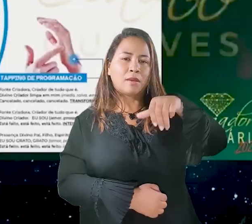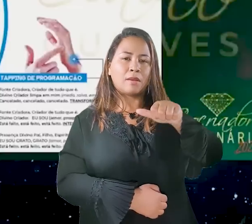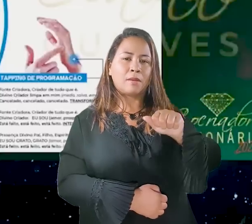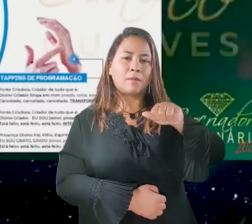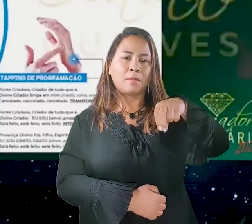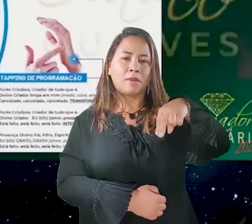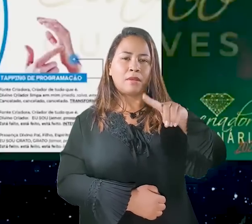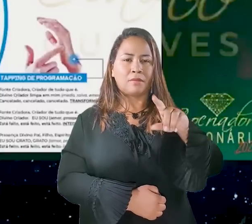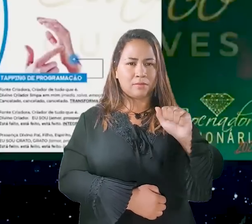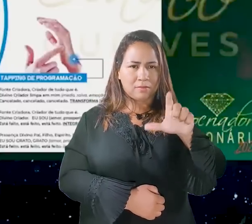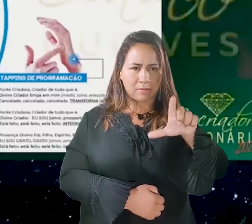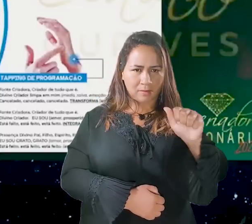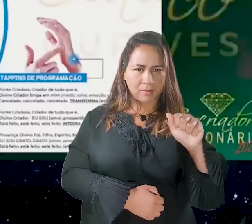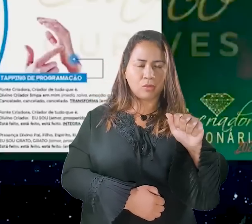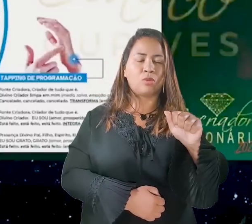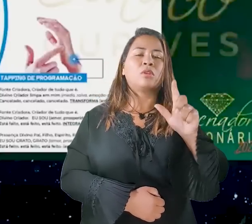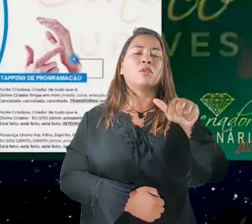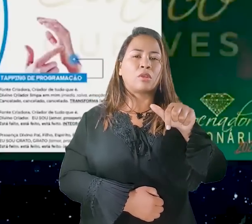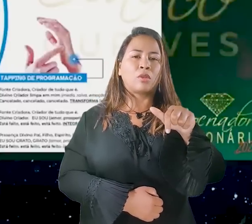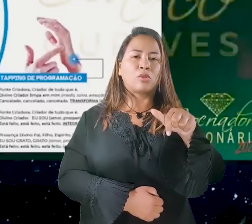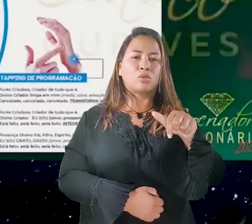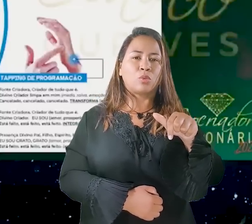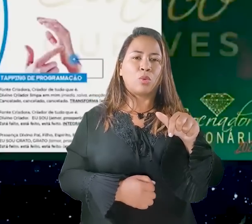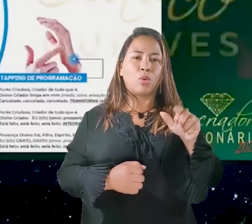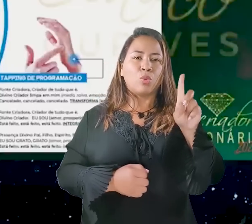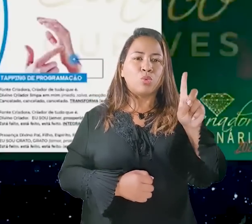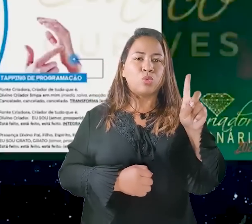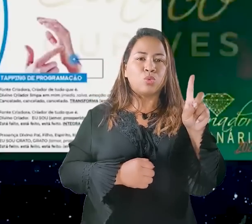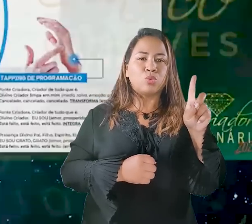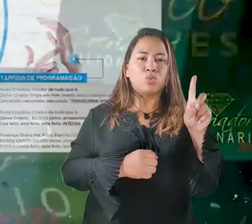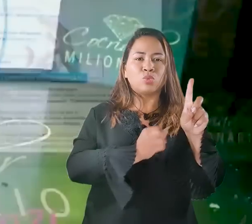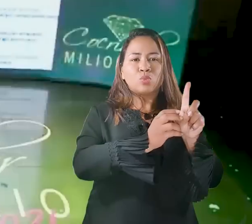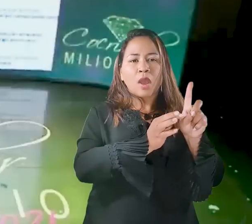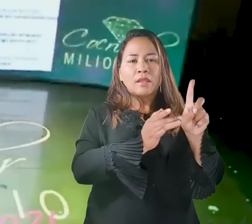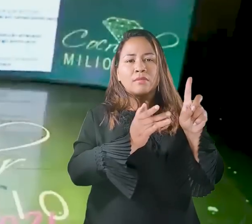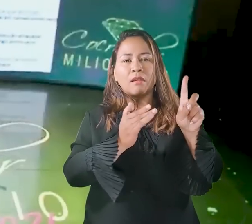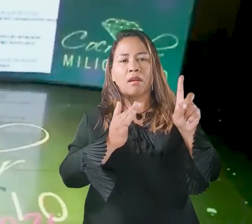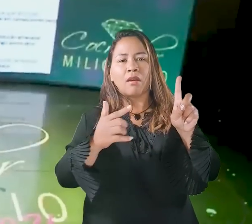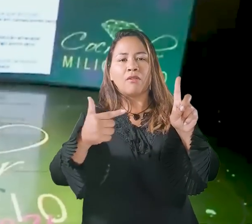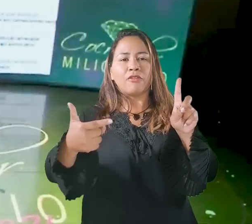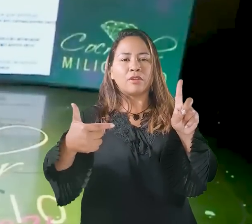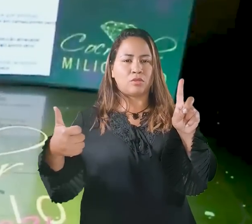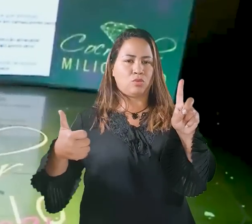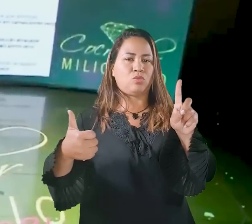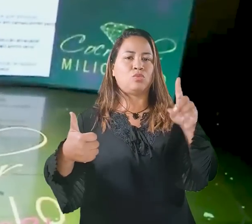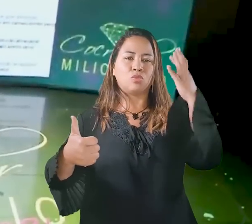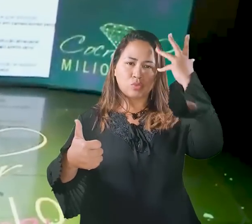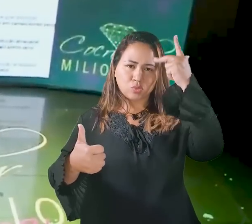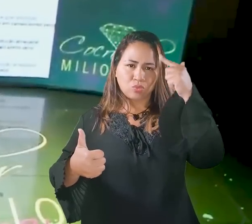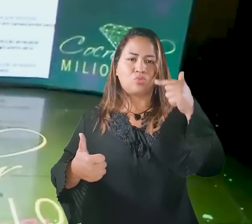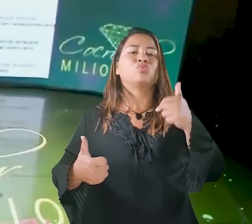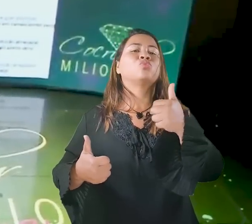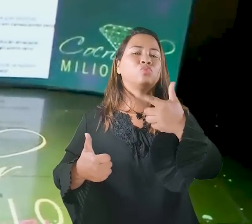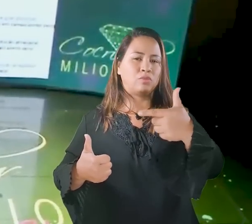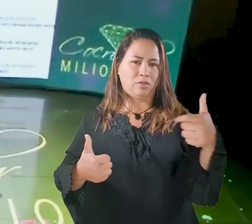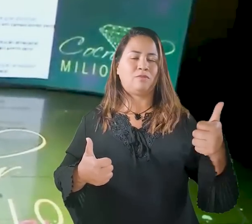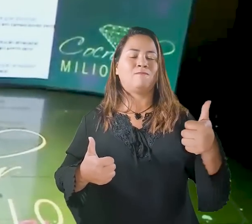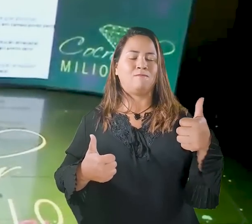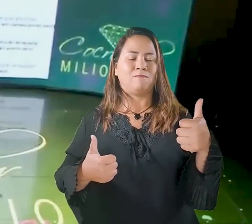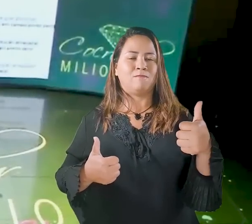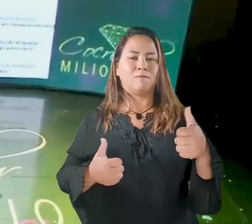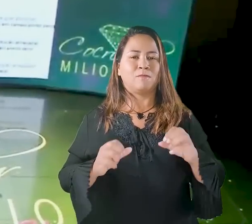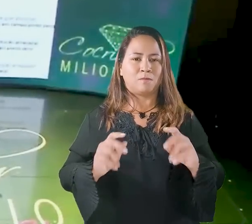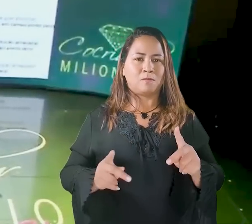Ele estoura, né, gente, é isso? Ó, os meridianos, no topo da cabeça, na pineal, no início da